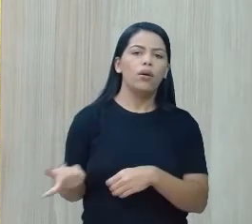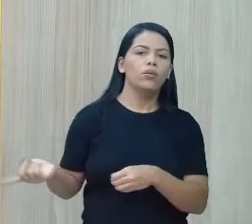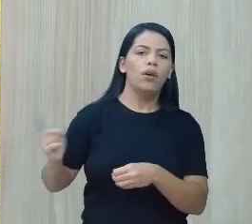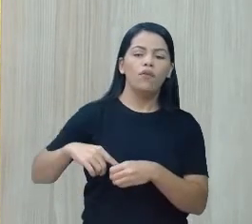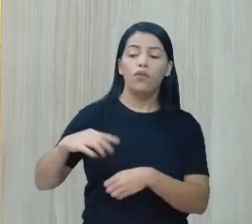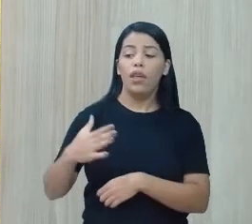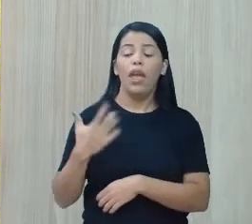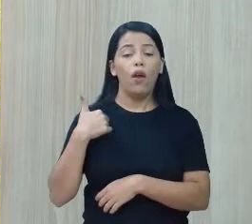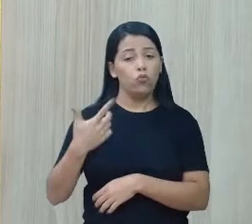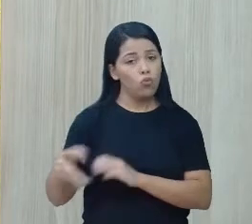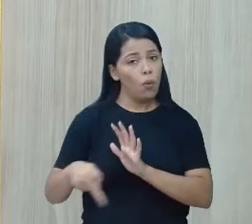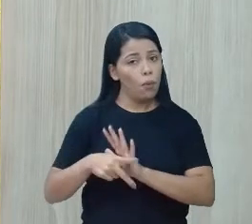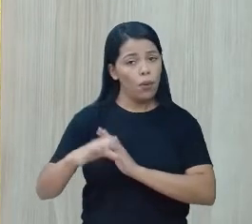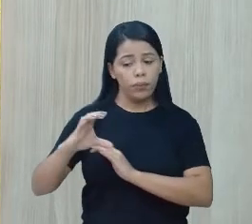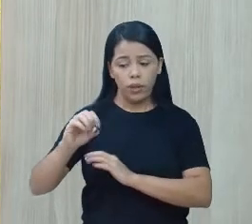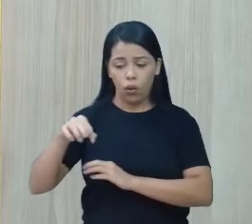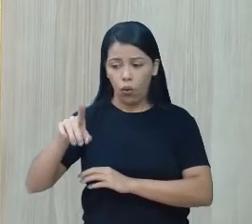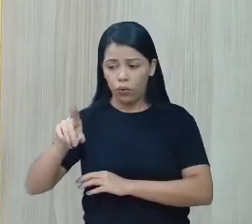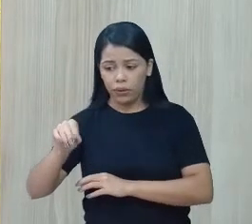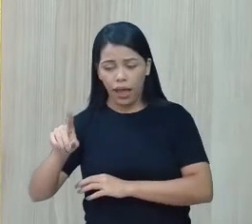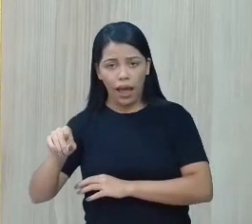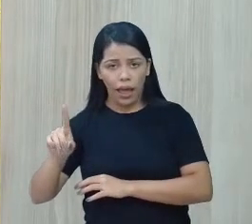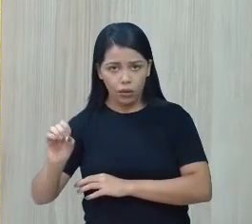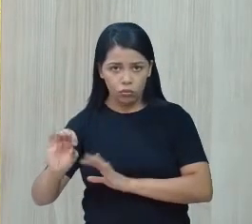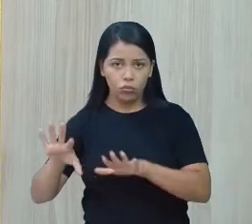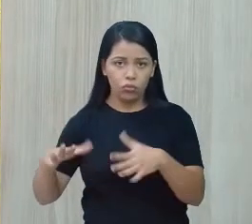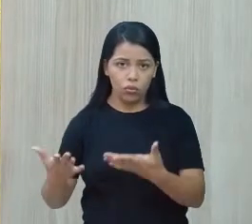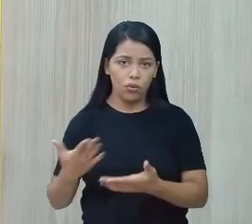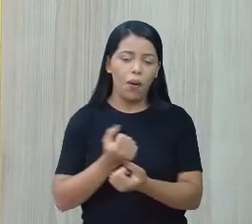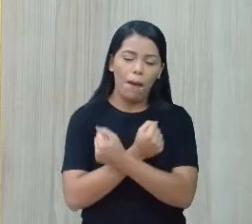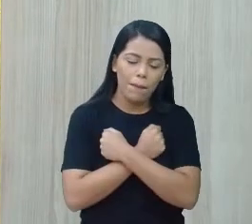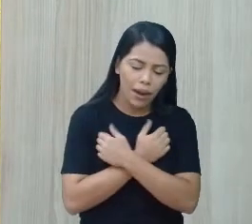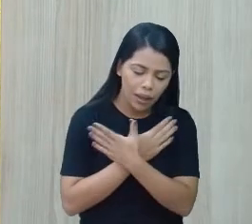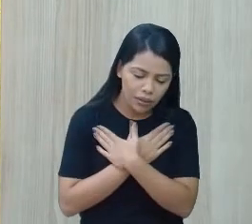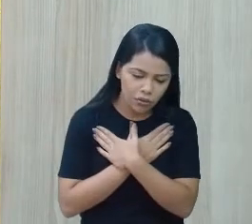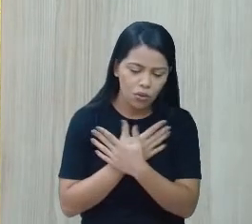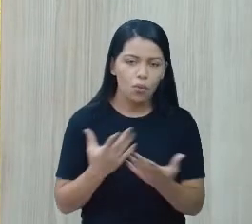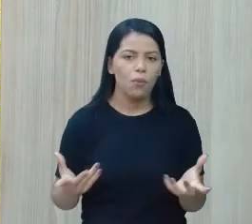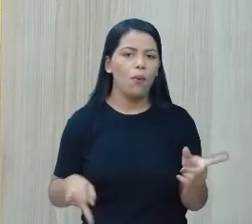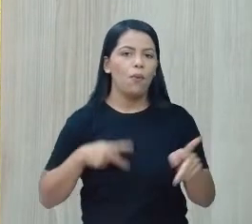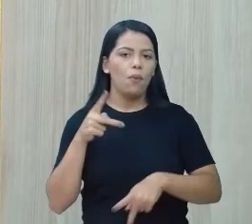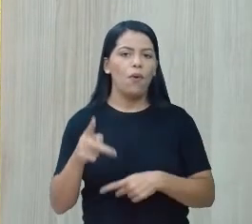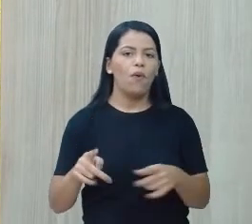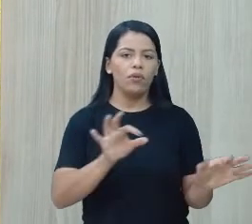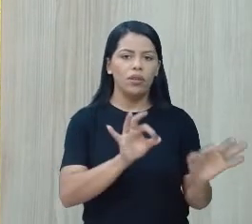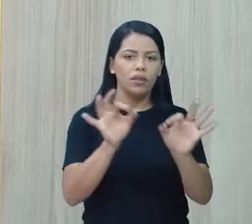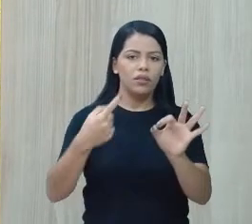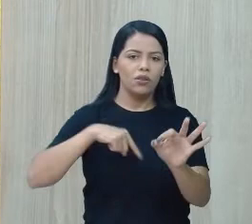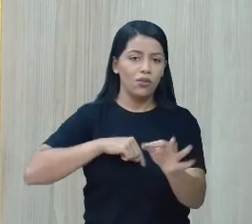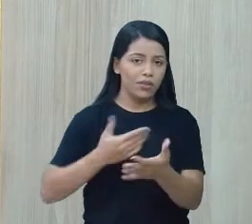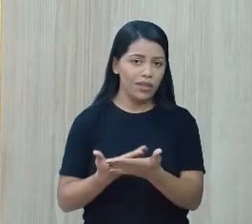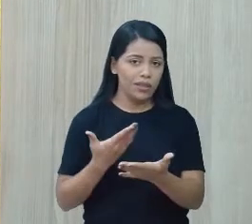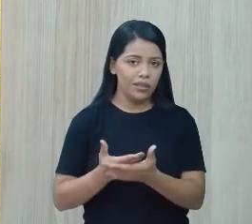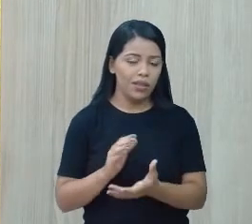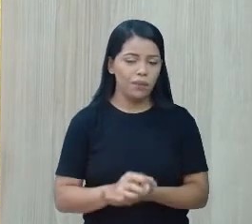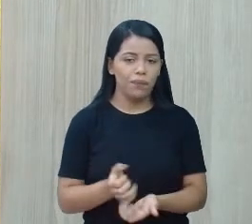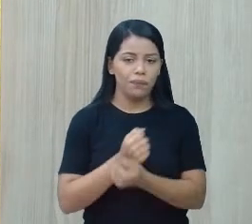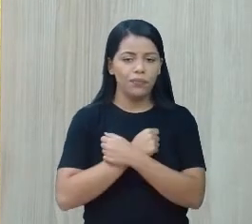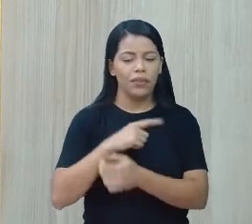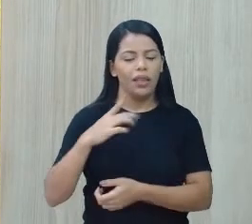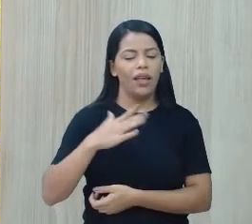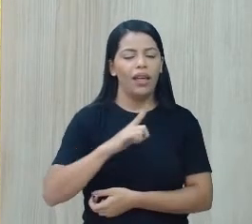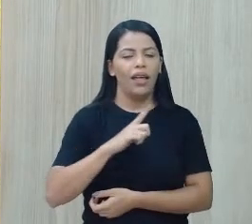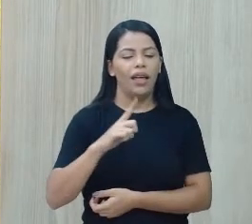chamada Condado, viu? Olha aí. E aí, um abraço meu povo de Condado que está assistindo as nossas aulas, viu, professor Gilson? Só alegria. O amigo